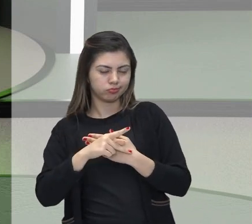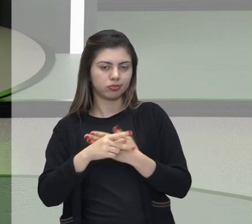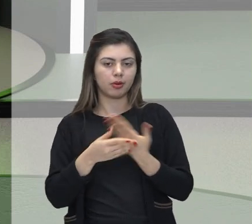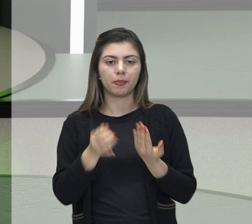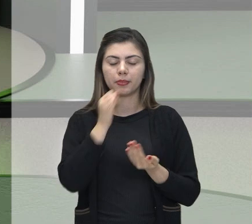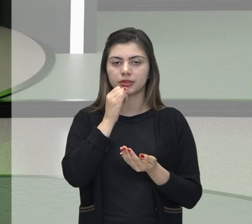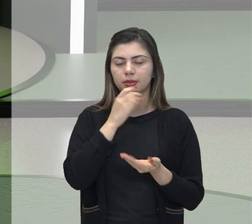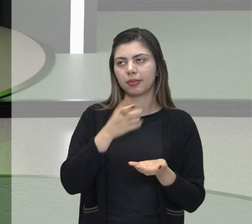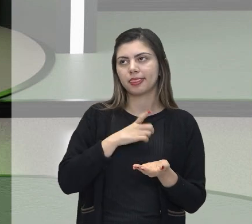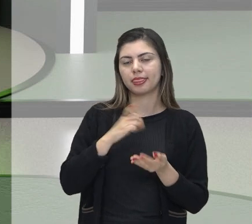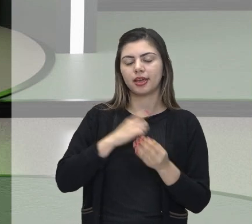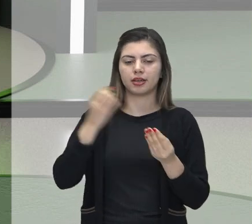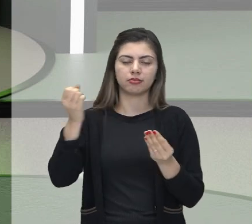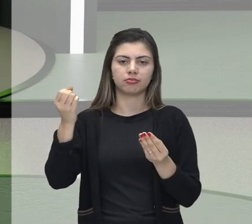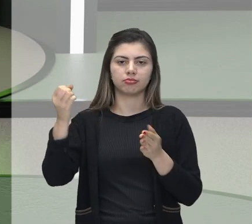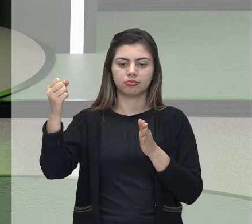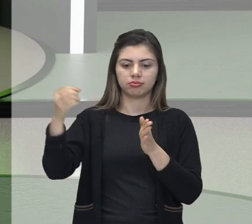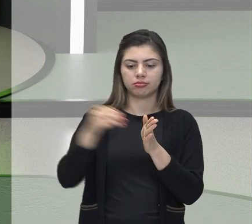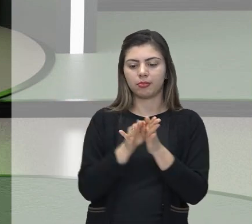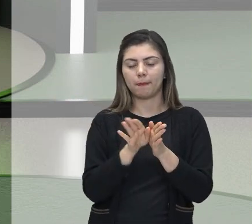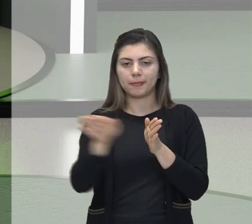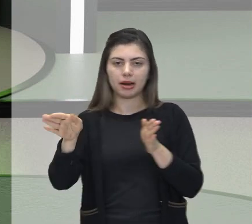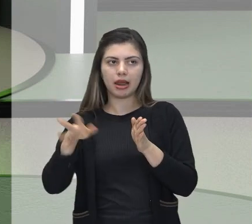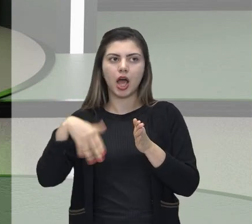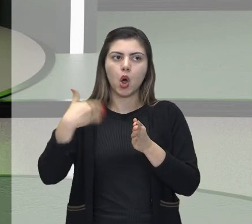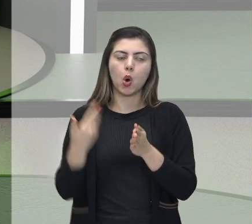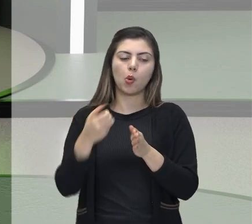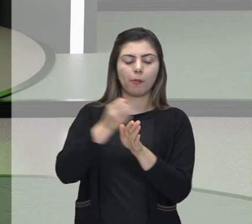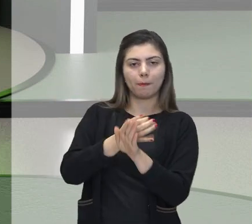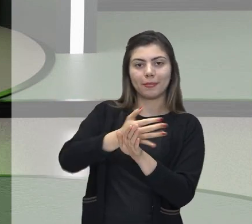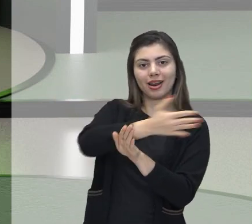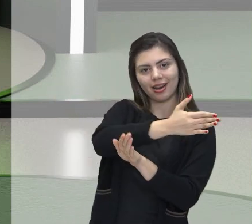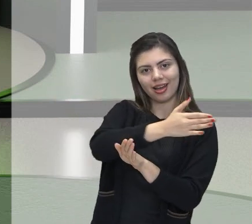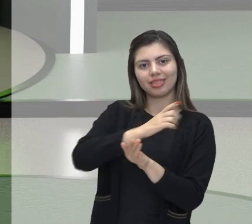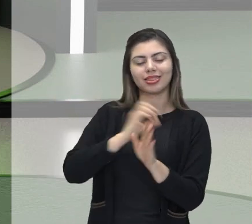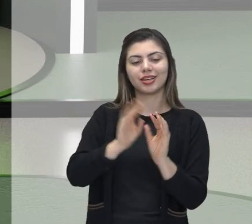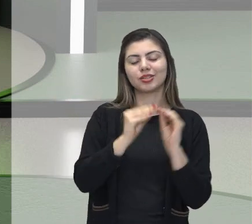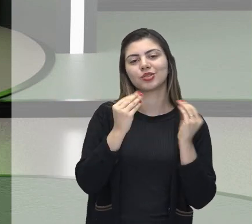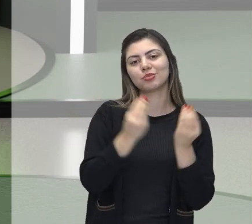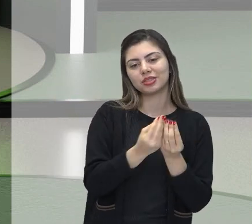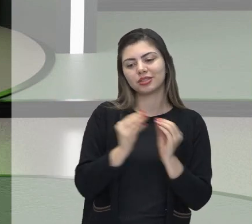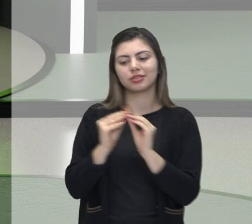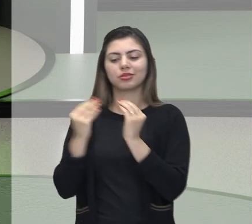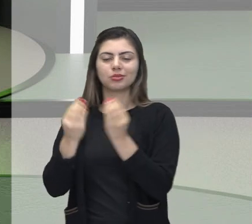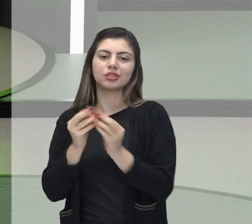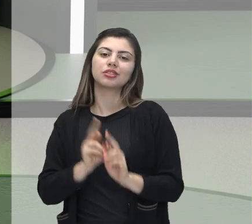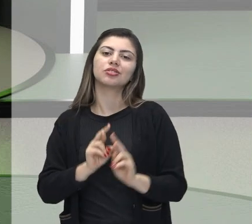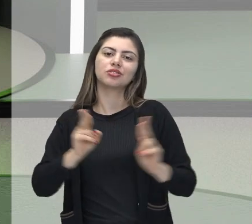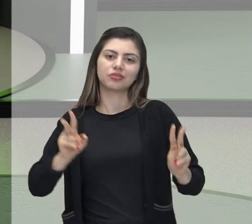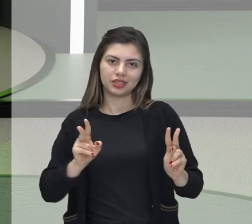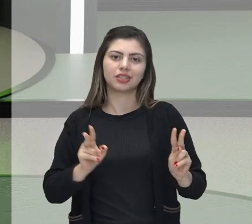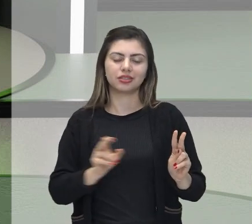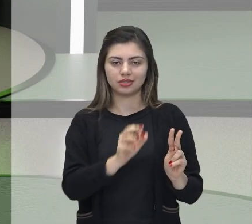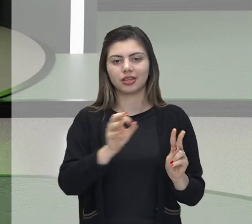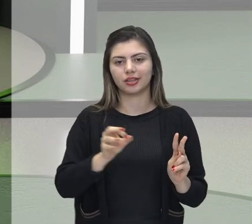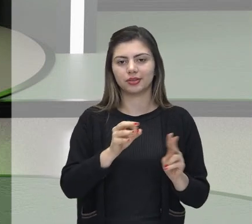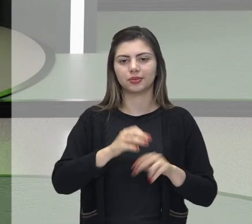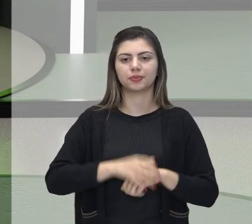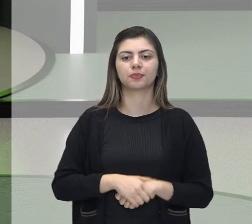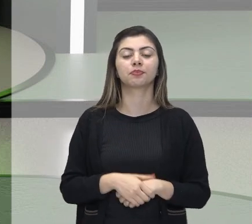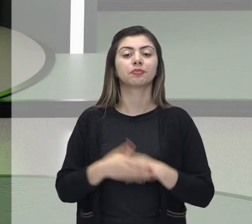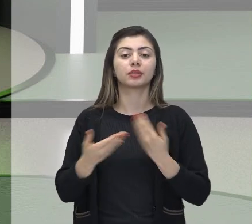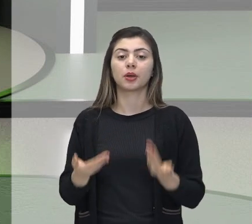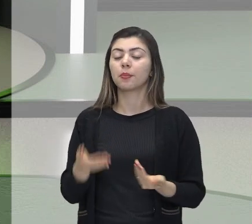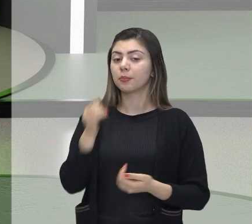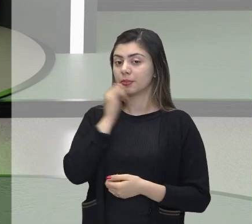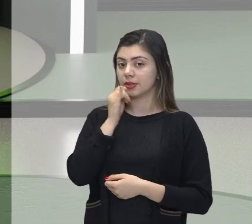lado direito ou para um lado esquerdo, nós temos substâncias diferentes, vão produzir aí substâncias diferentes. Então, nós